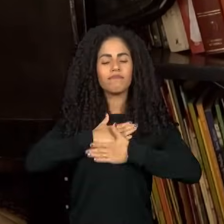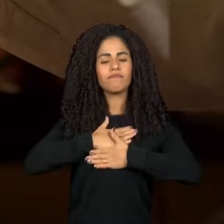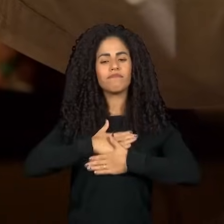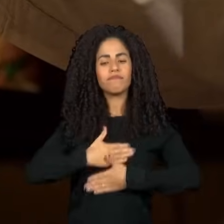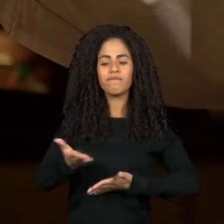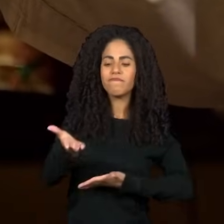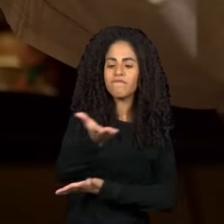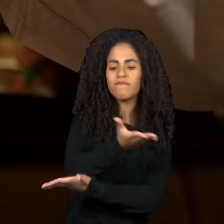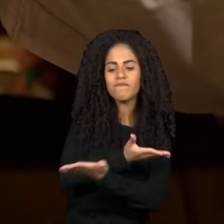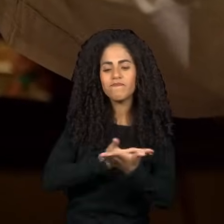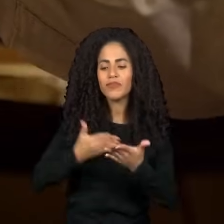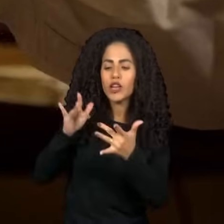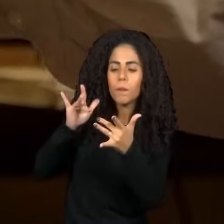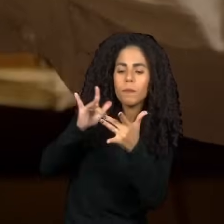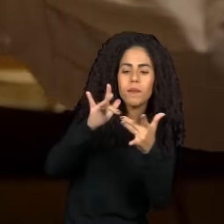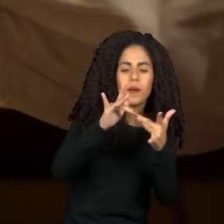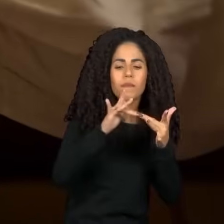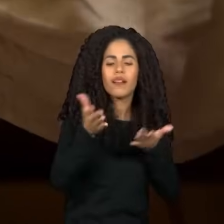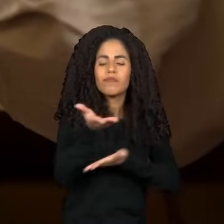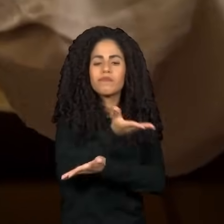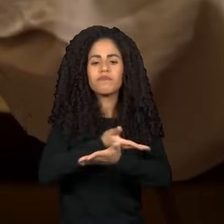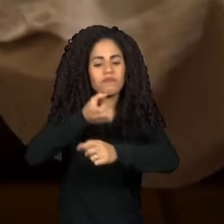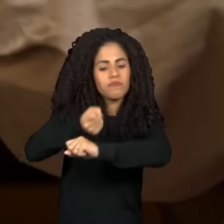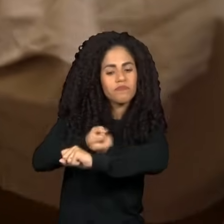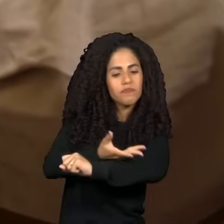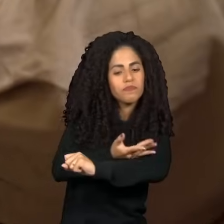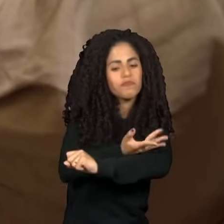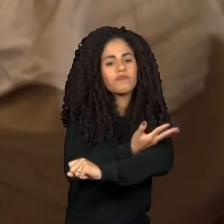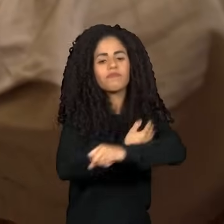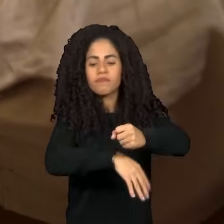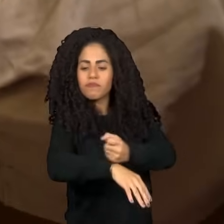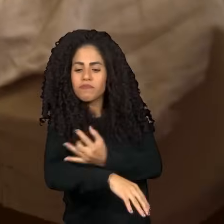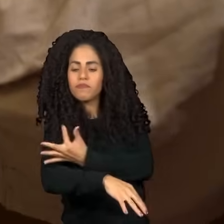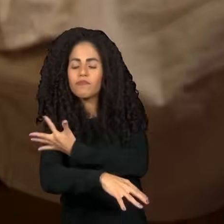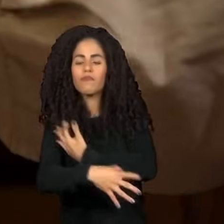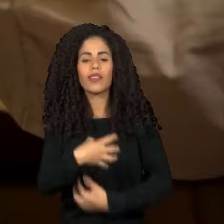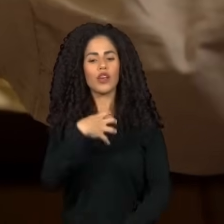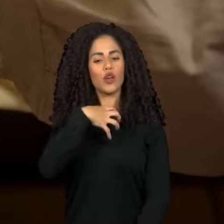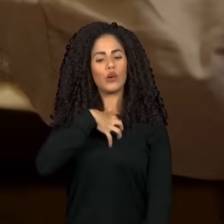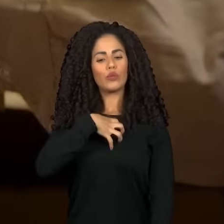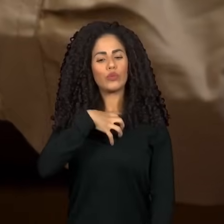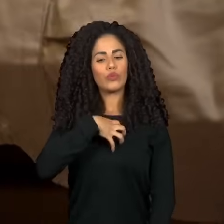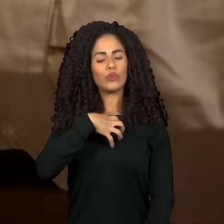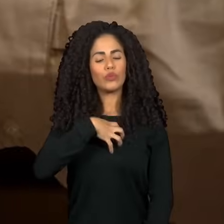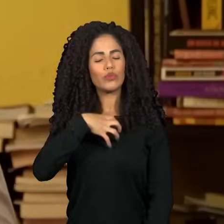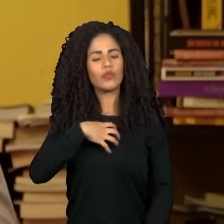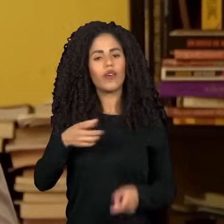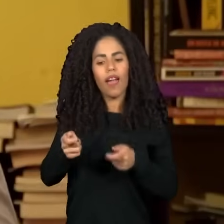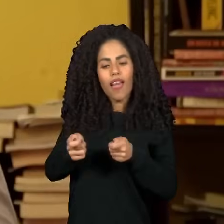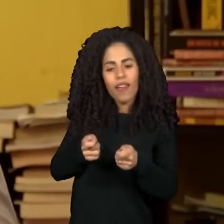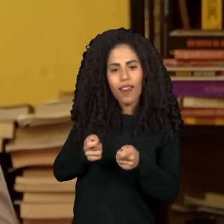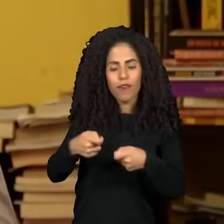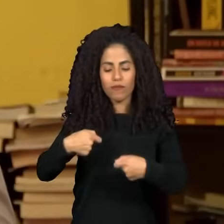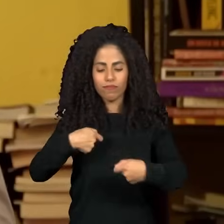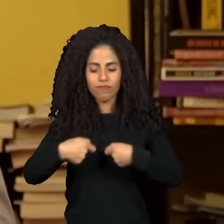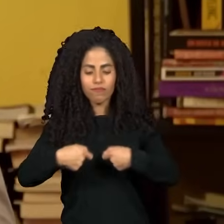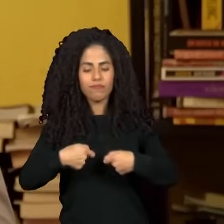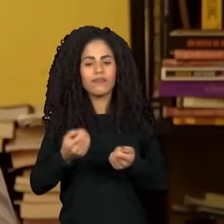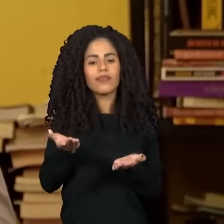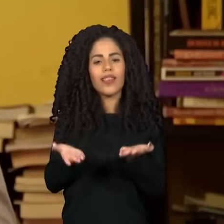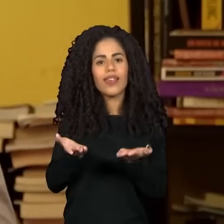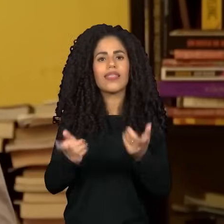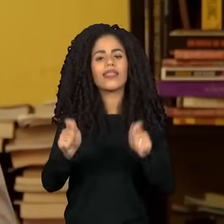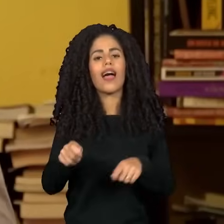afetos, emoções e sentimentos, mantendo a homeostase, o equilíbrio. Então, em poucas